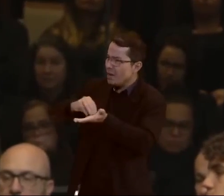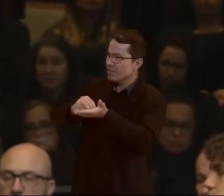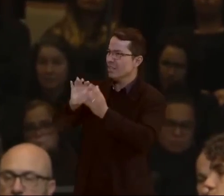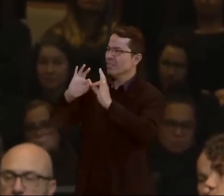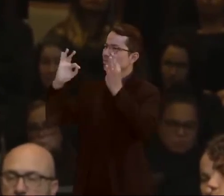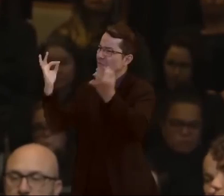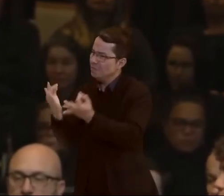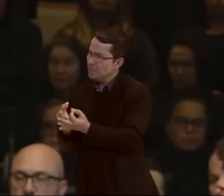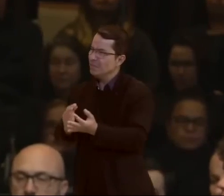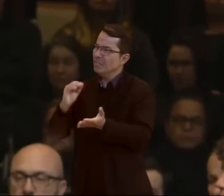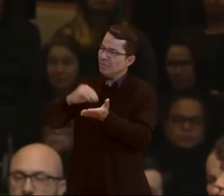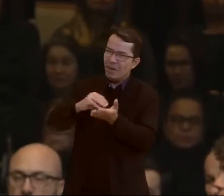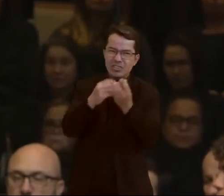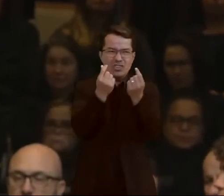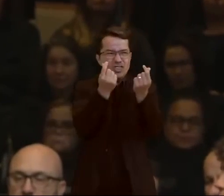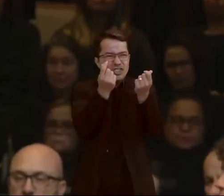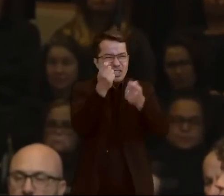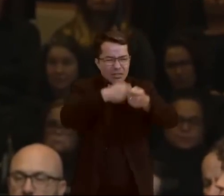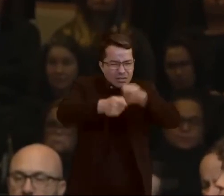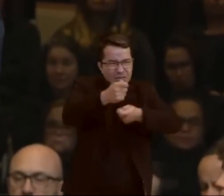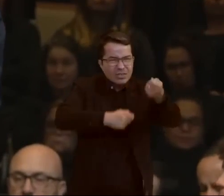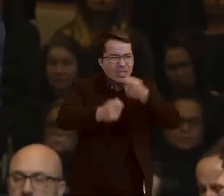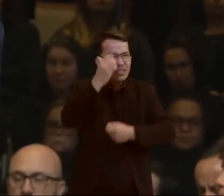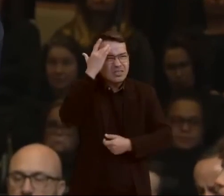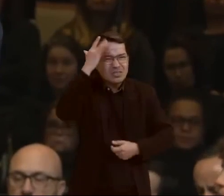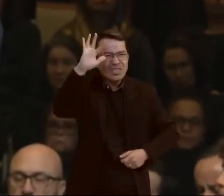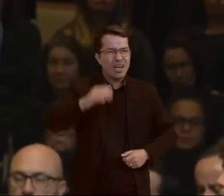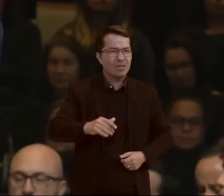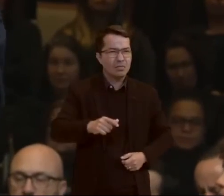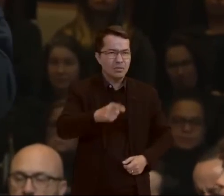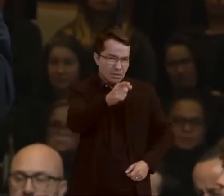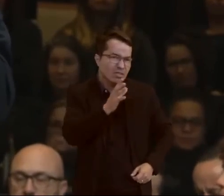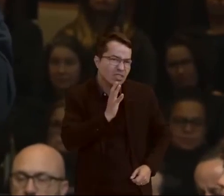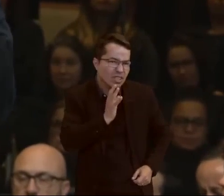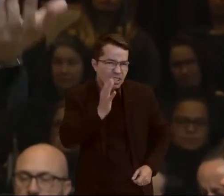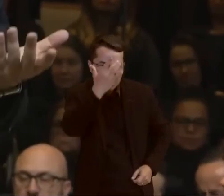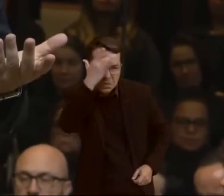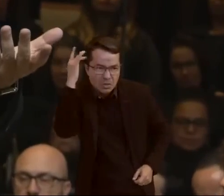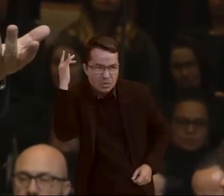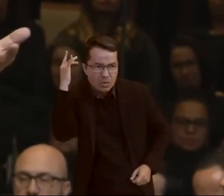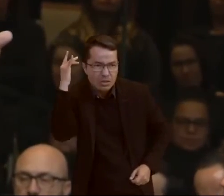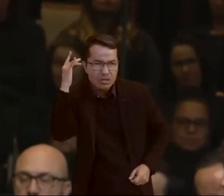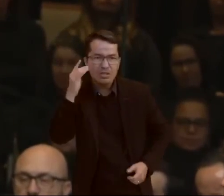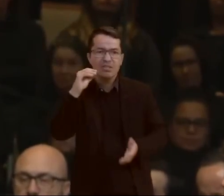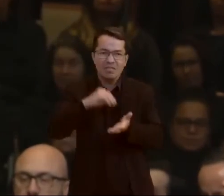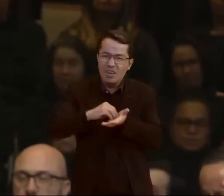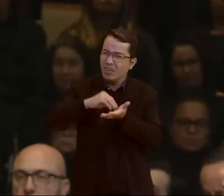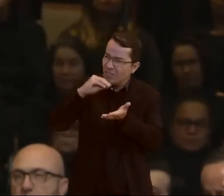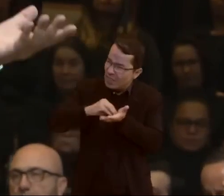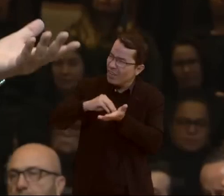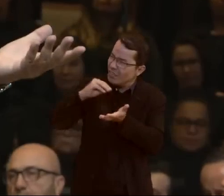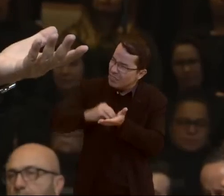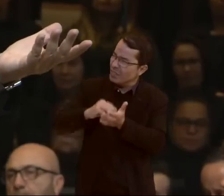sabe lidar com dinheiro. Você conhece gente assim? Eu conheço, um monte,